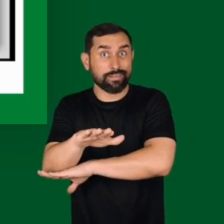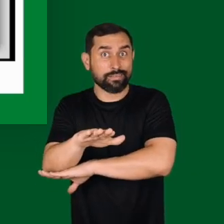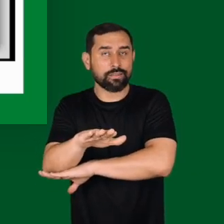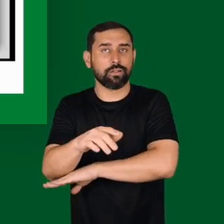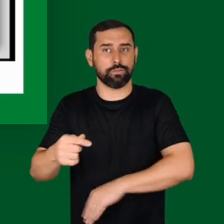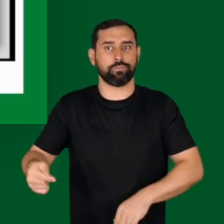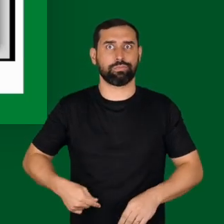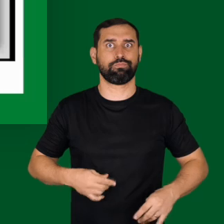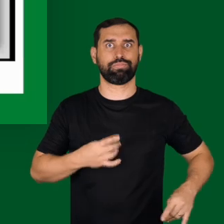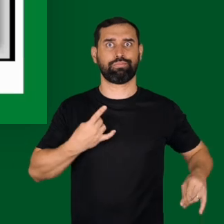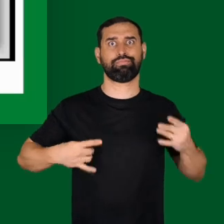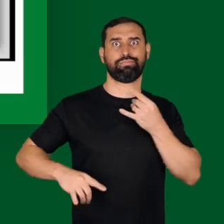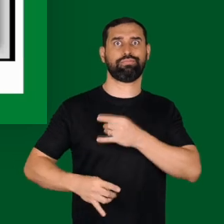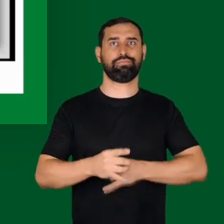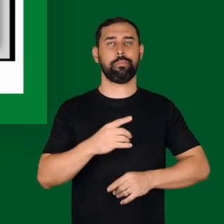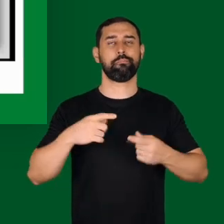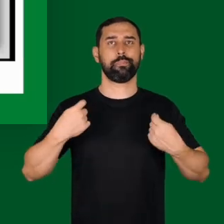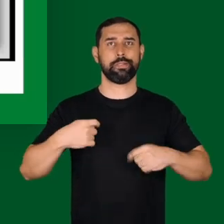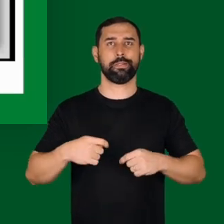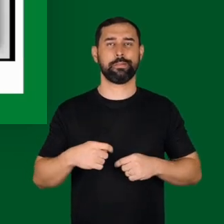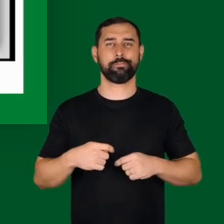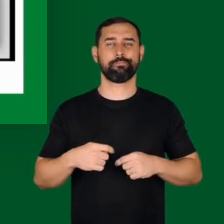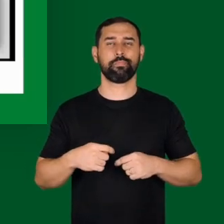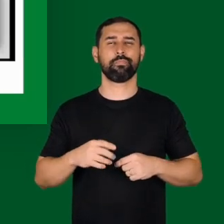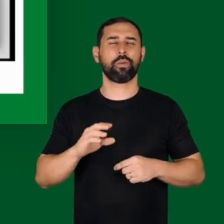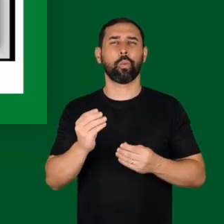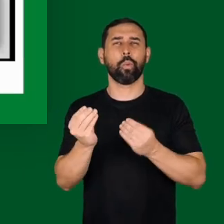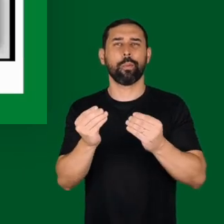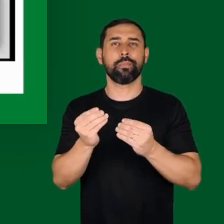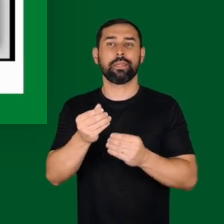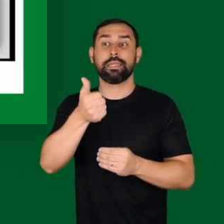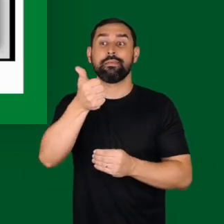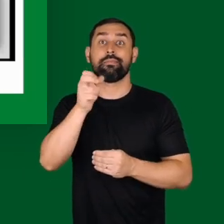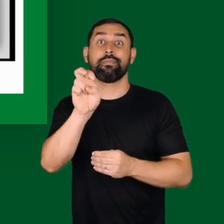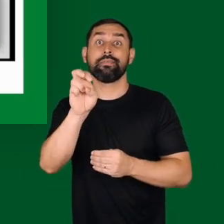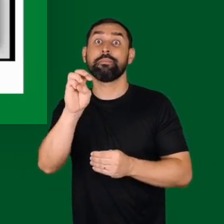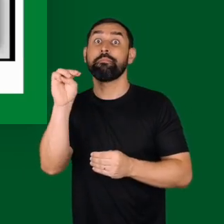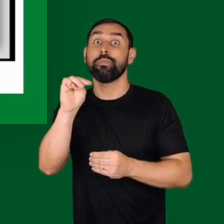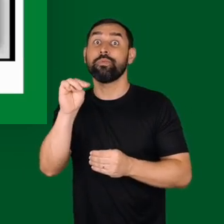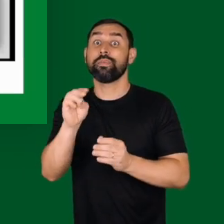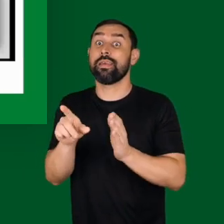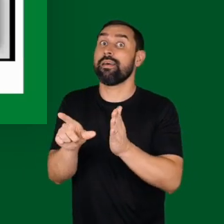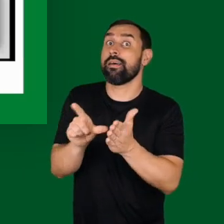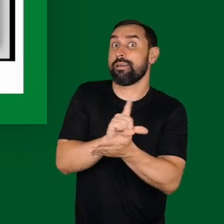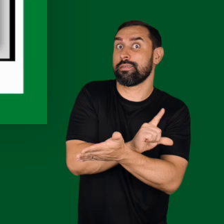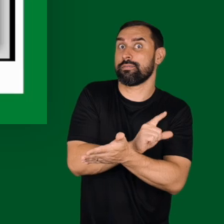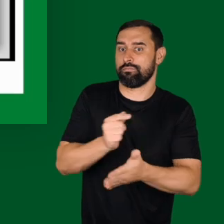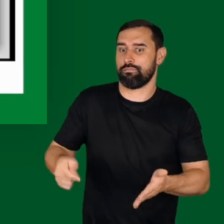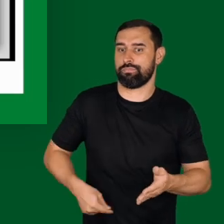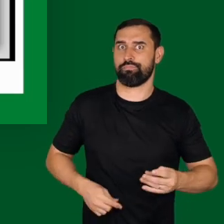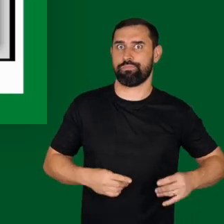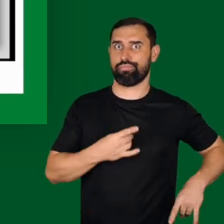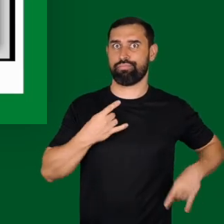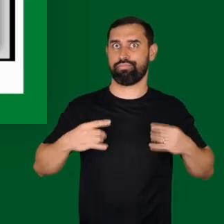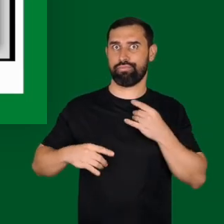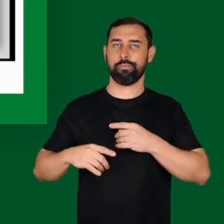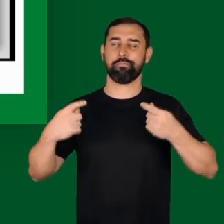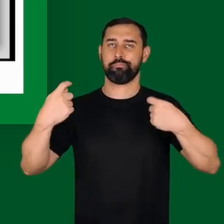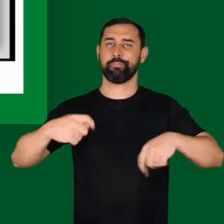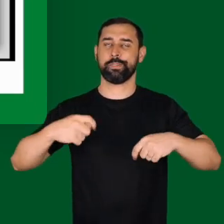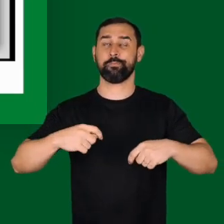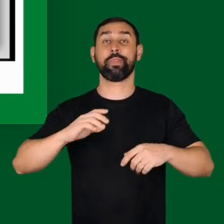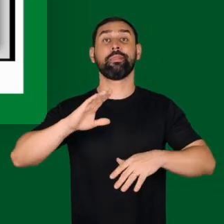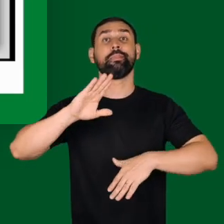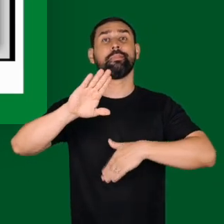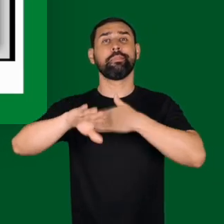sua insulina ultra rápida. Lembrando que no caso dessa, 15 minutos antes dele iniciar esse lanche, ele precisa estar fazendo